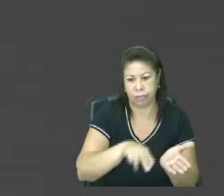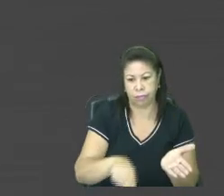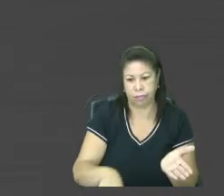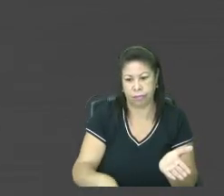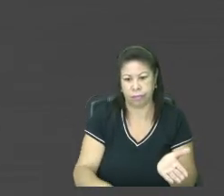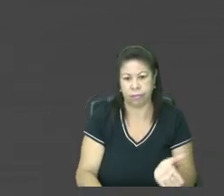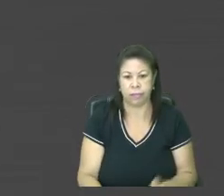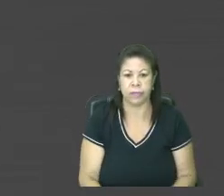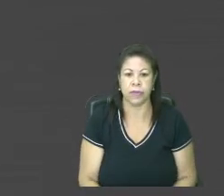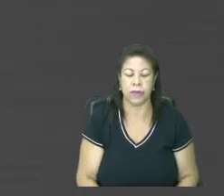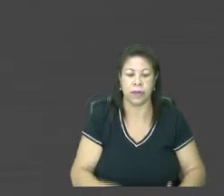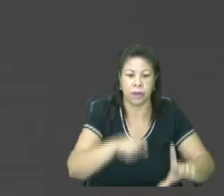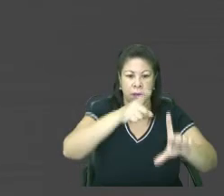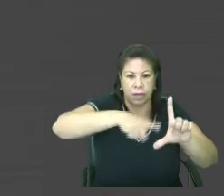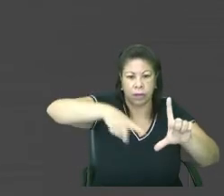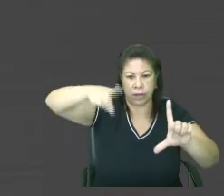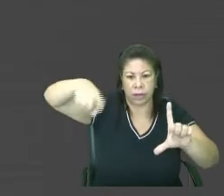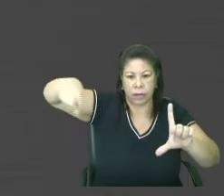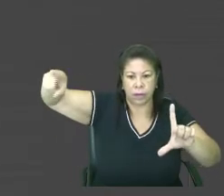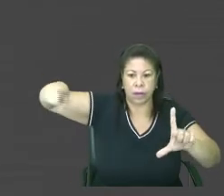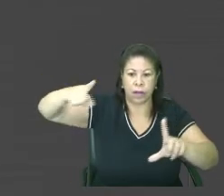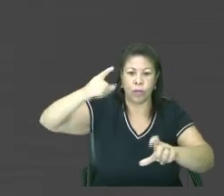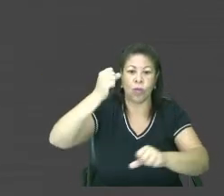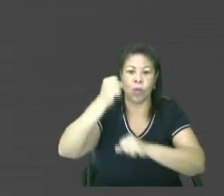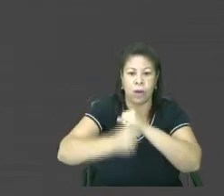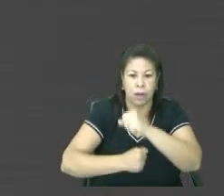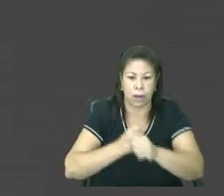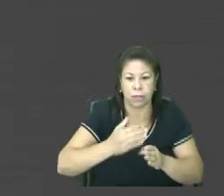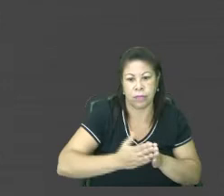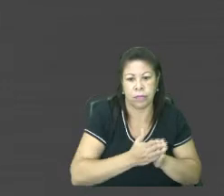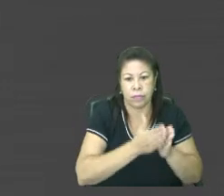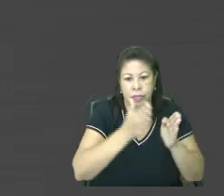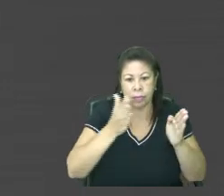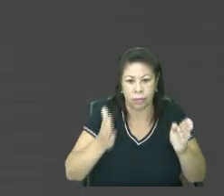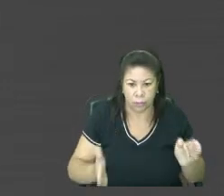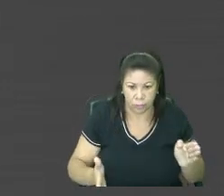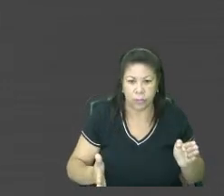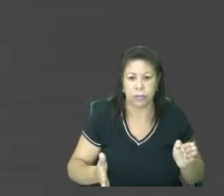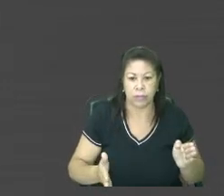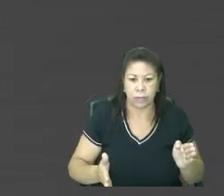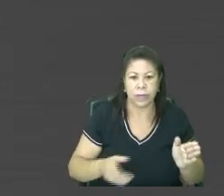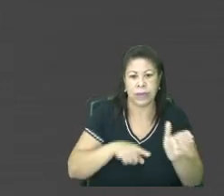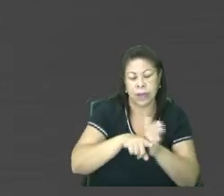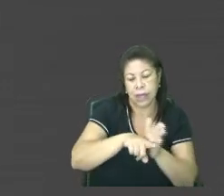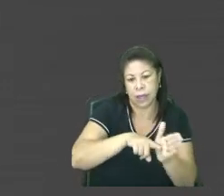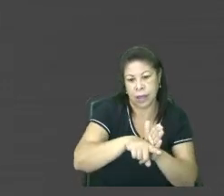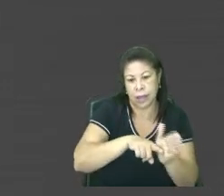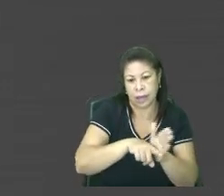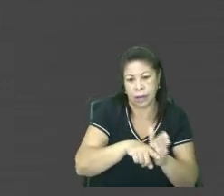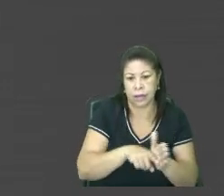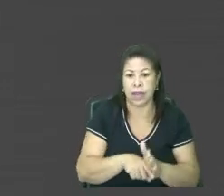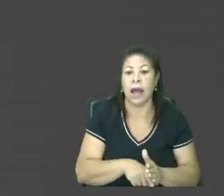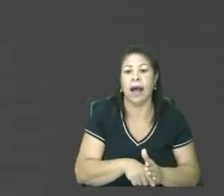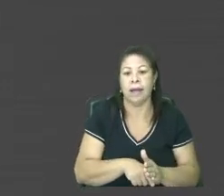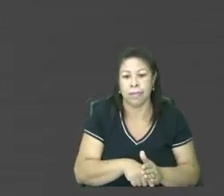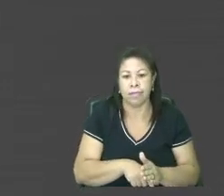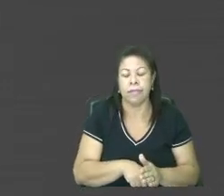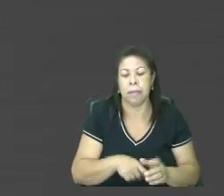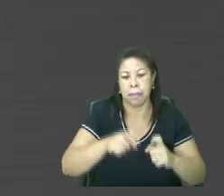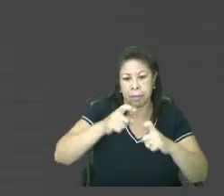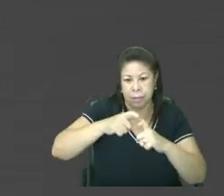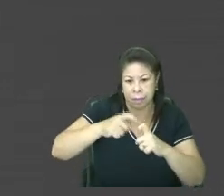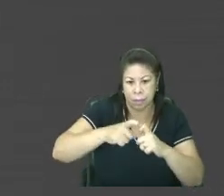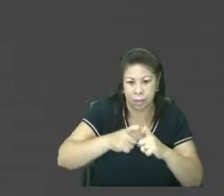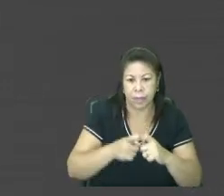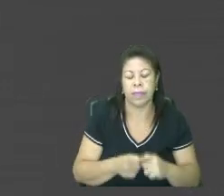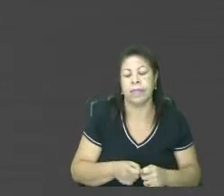Essa é uma totalização do ano. Esse gráfico são os exames de análises clínicas, os exames